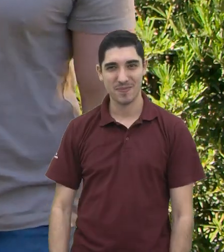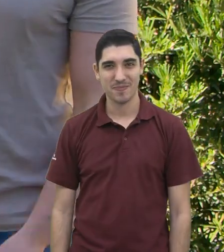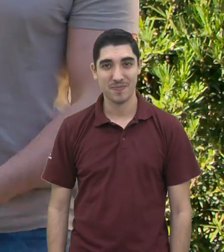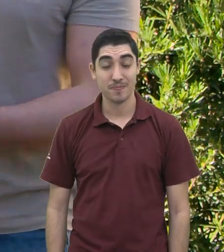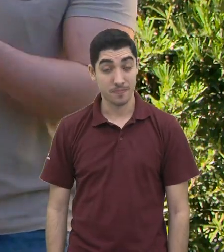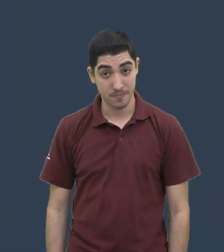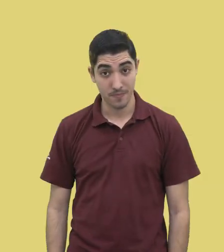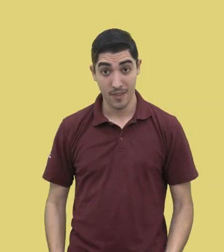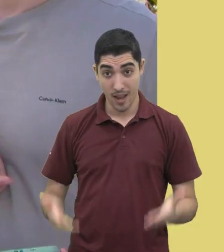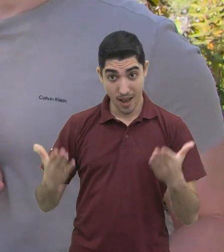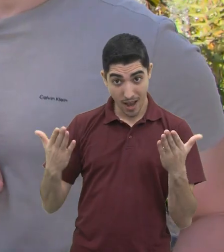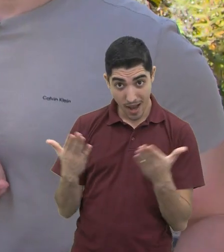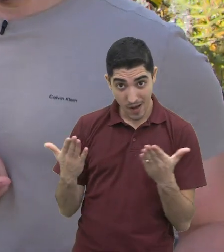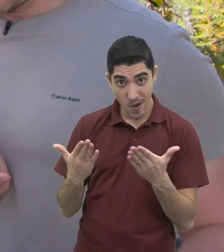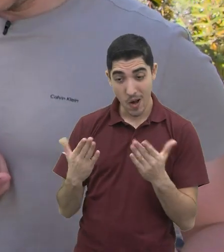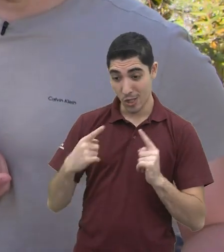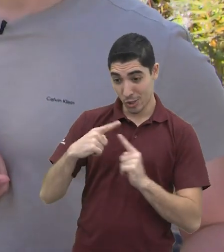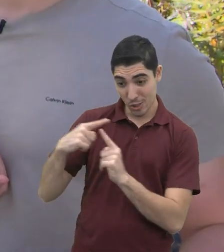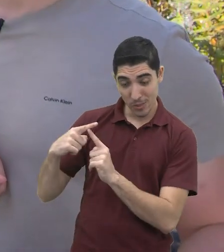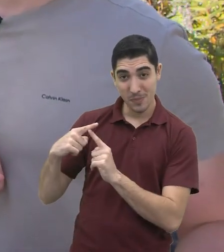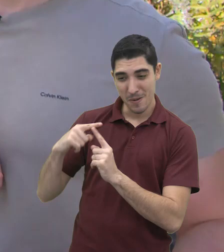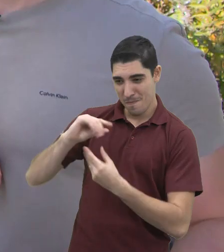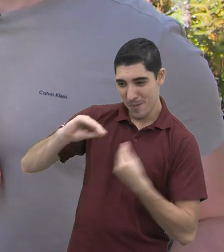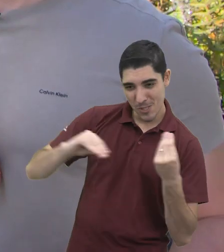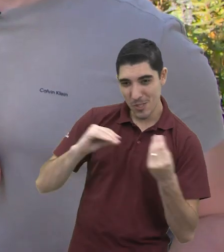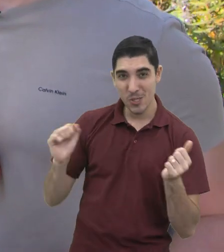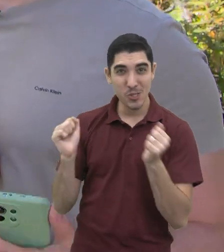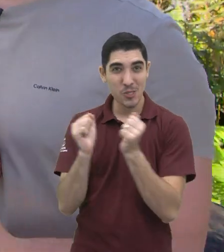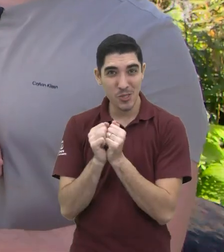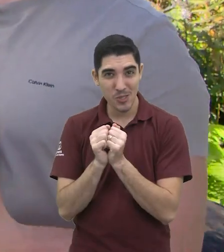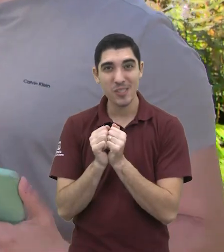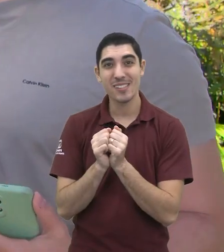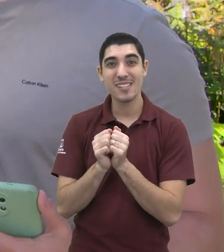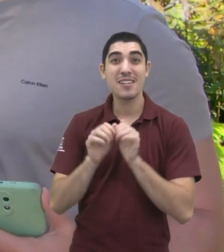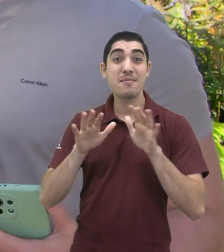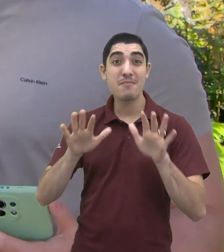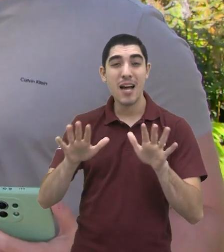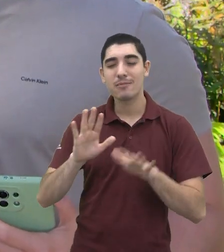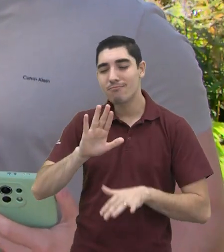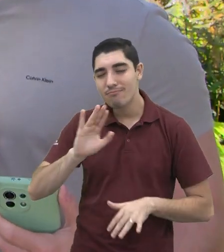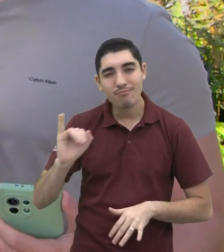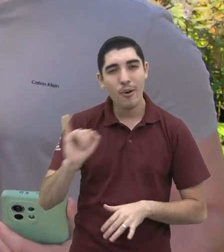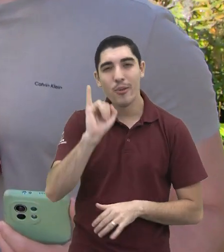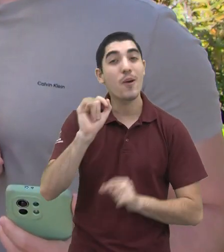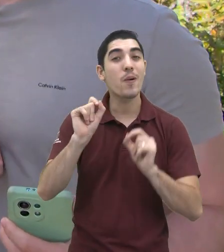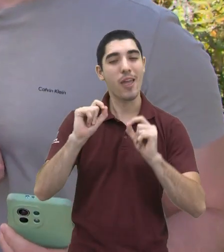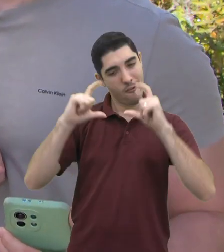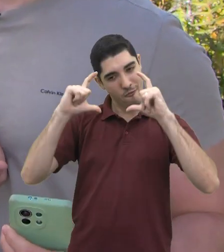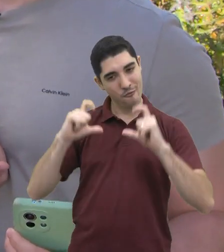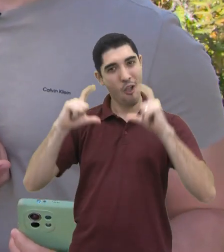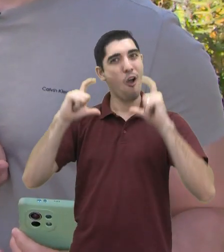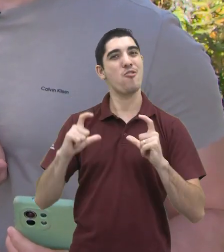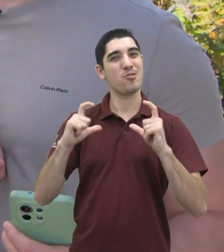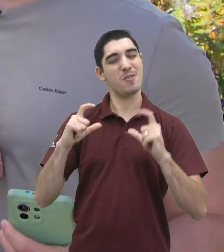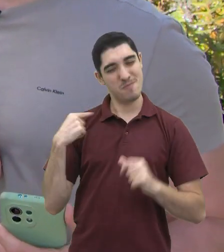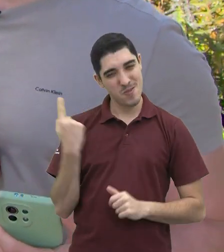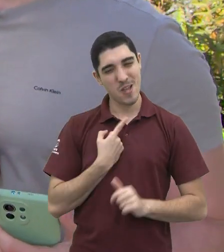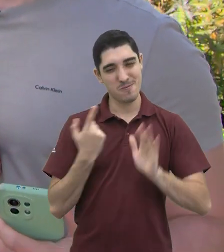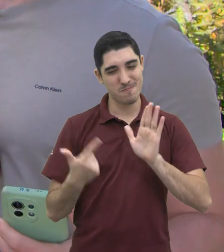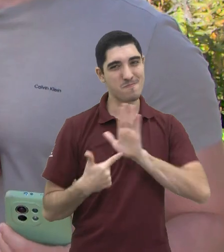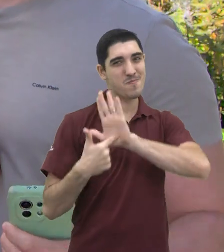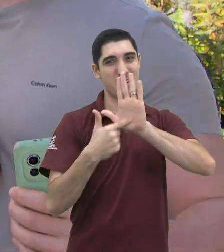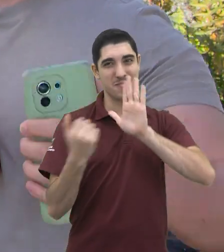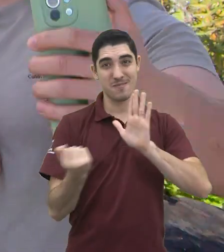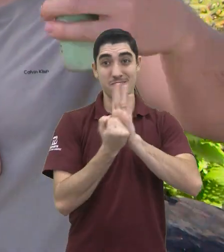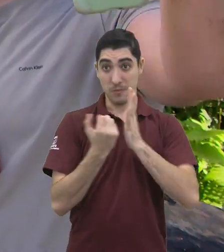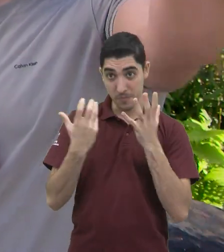adora. Agora misturamos as espécies, misturamos tutor com adestrador, mas o importante é a gente ter registro deste momento